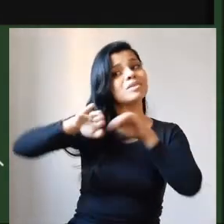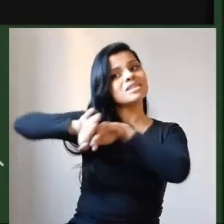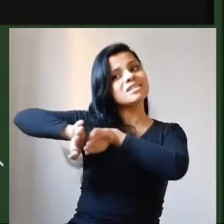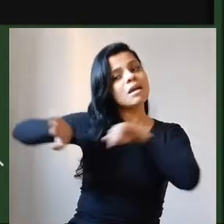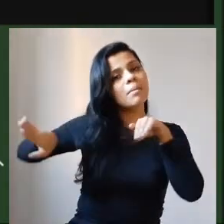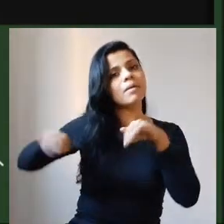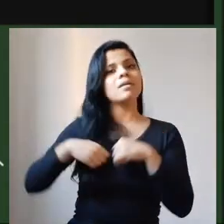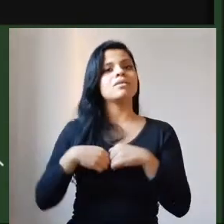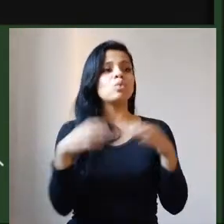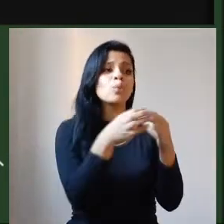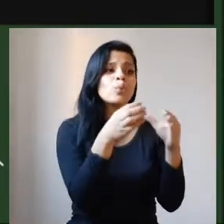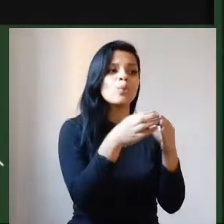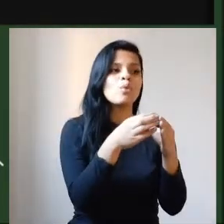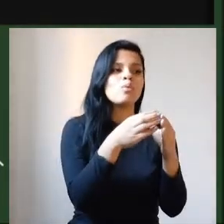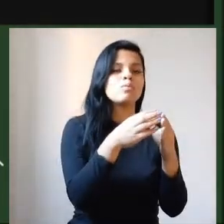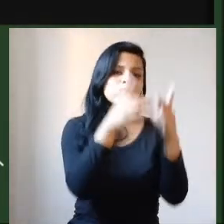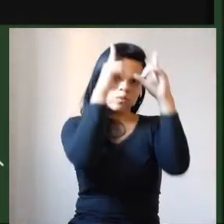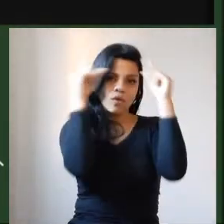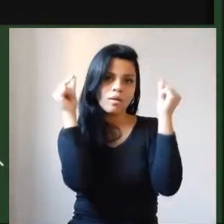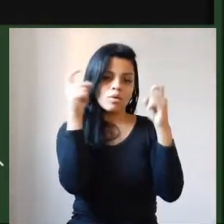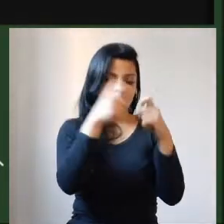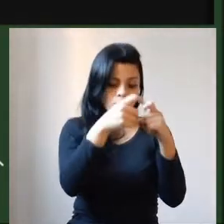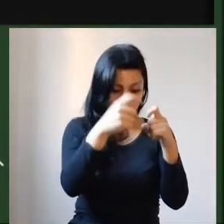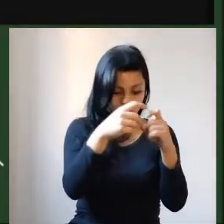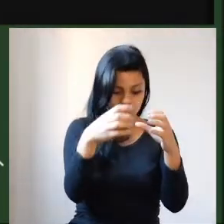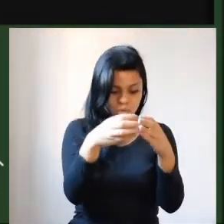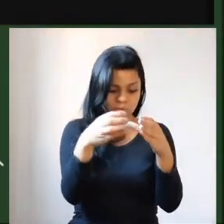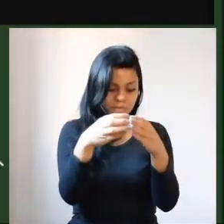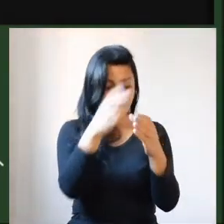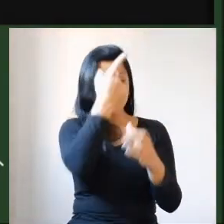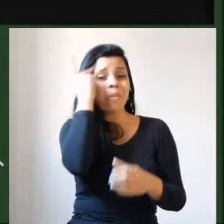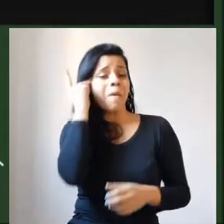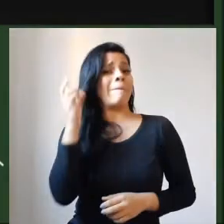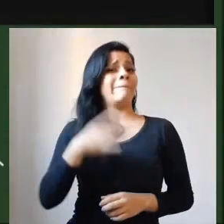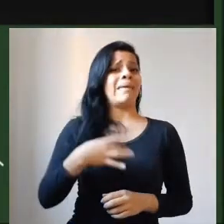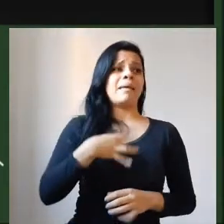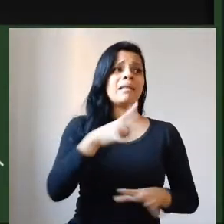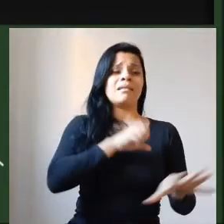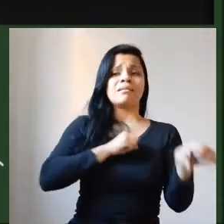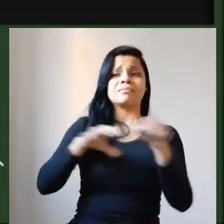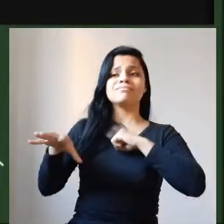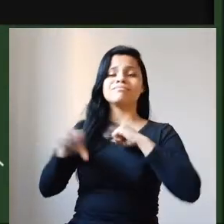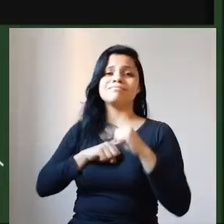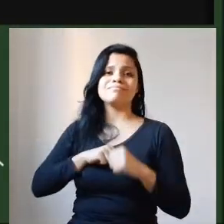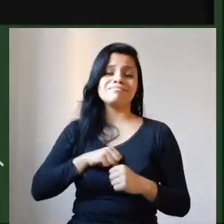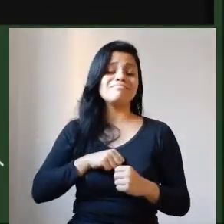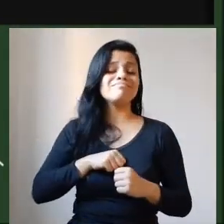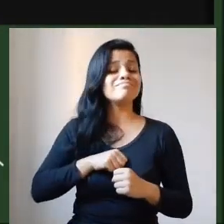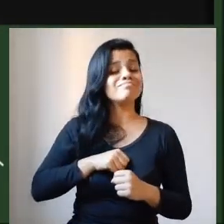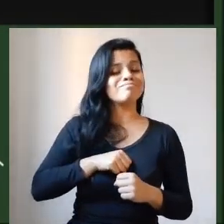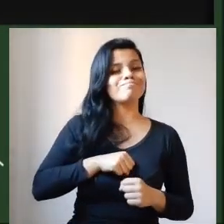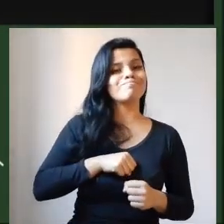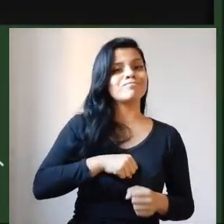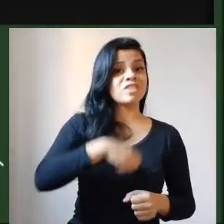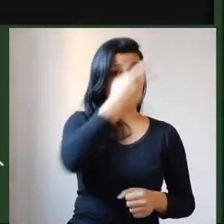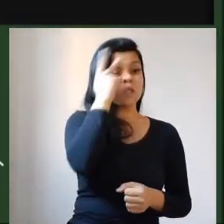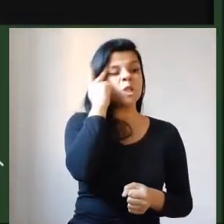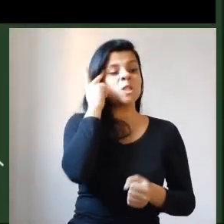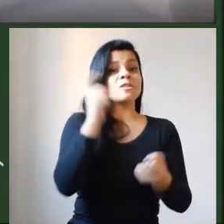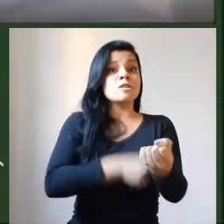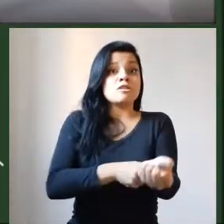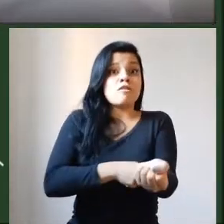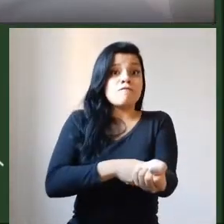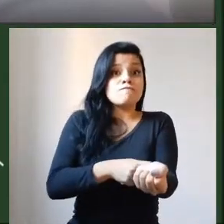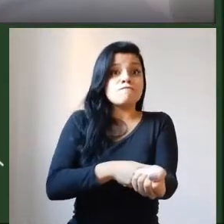muito medo, sabe, de tudo. Então, as pessoas às vezes ficam mais irritadas, mais agressivas, então isso cansa um